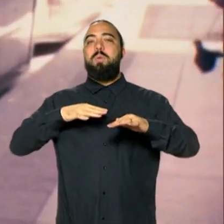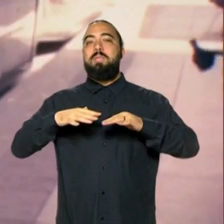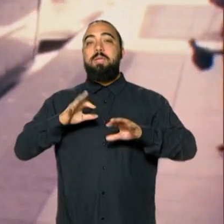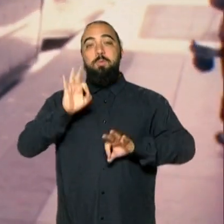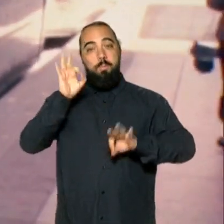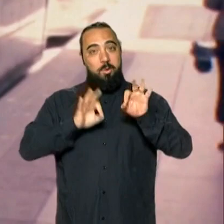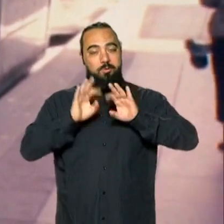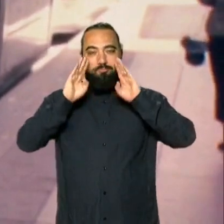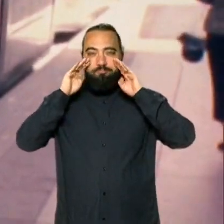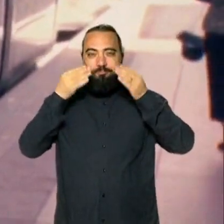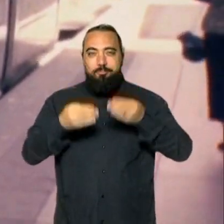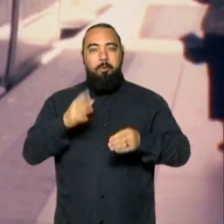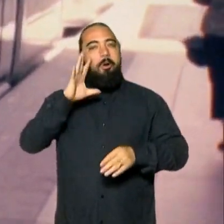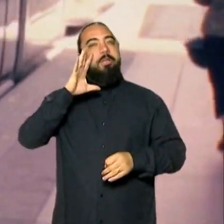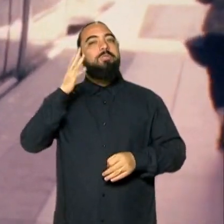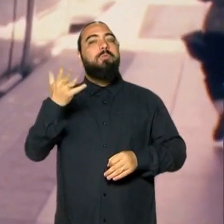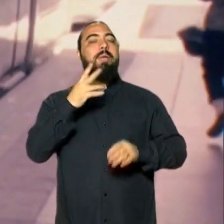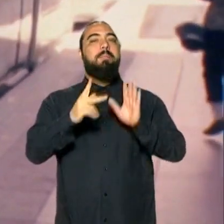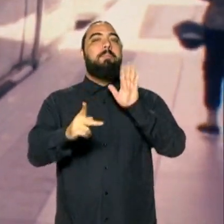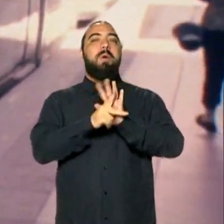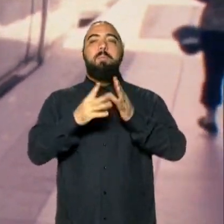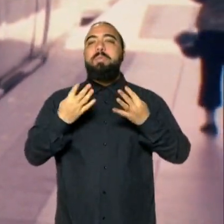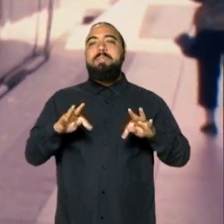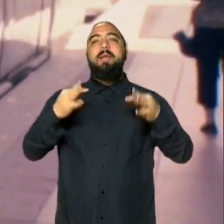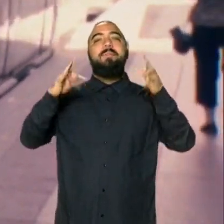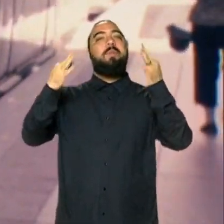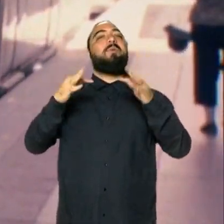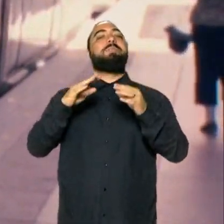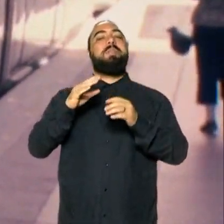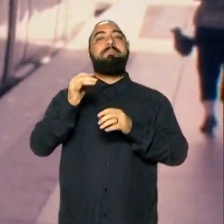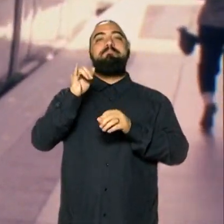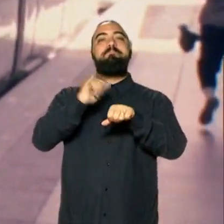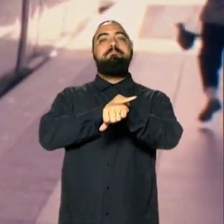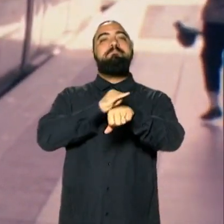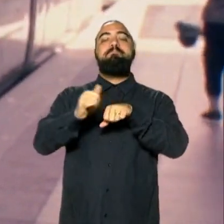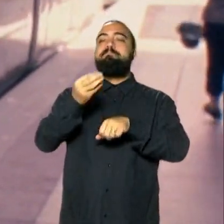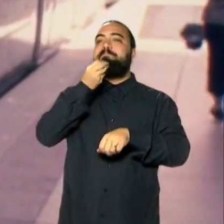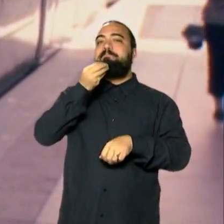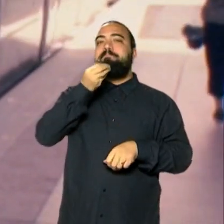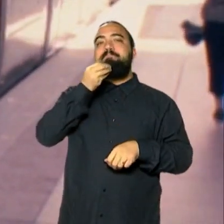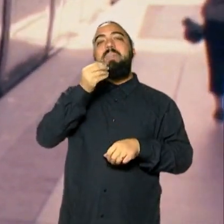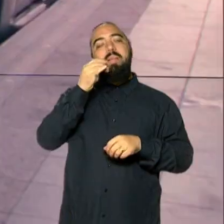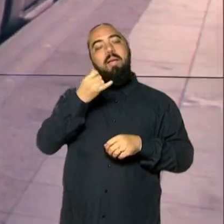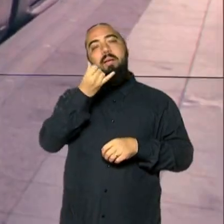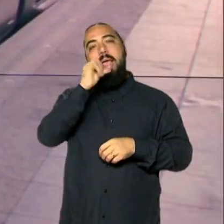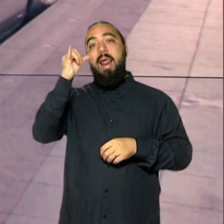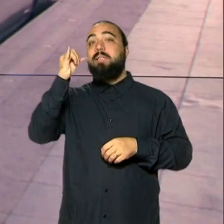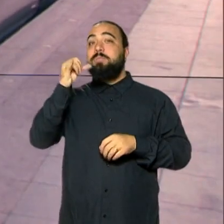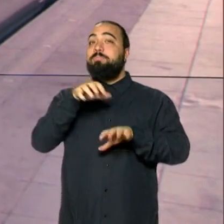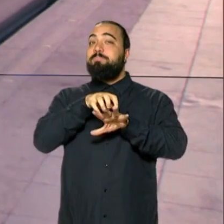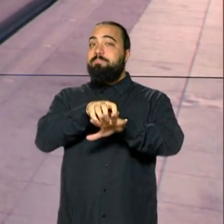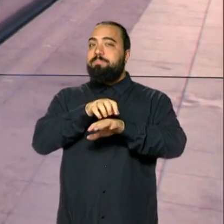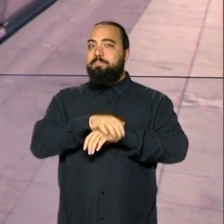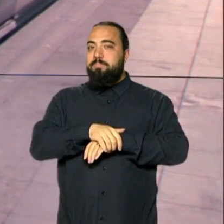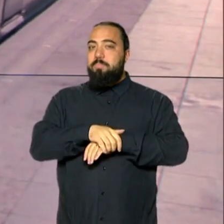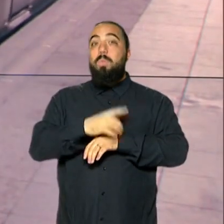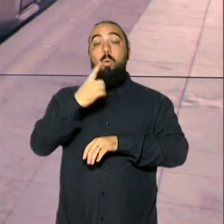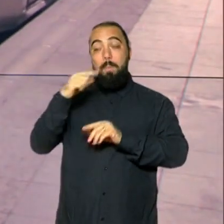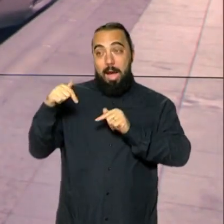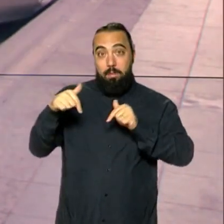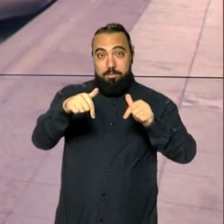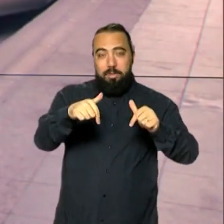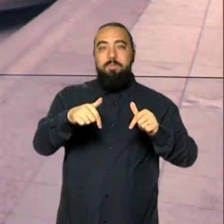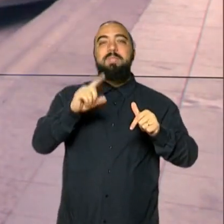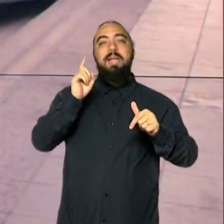foco oferecer soluções tecnológicas alternativas na área de veículos elétricos. Uma das ações previstas